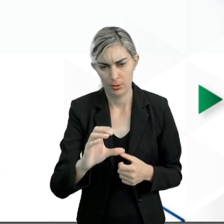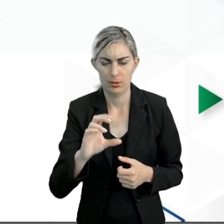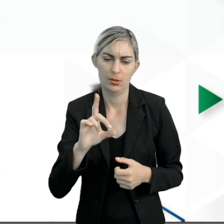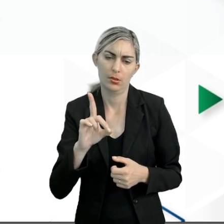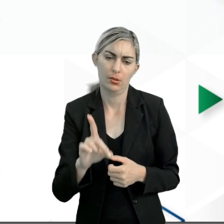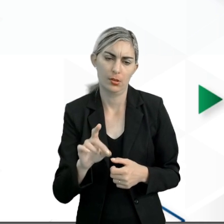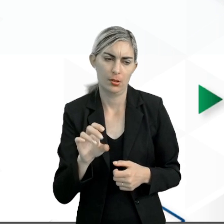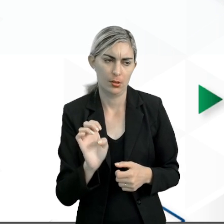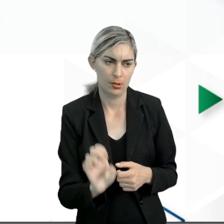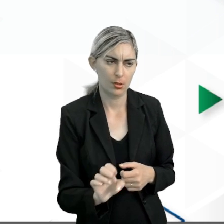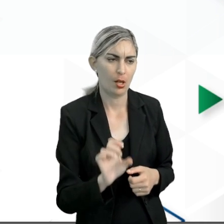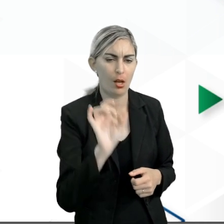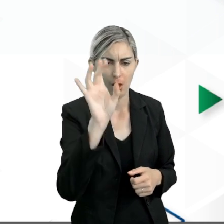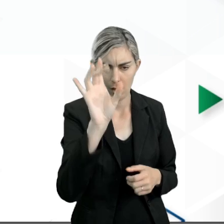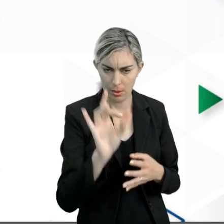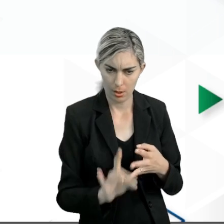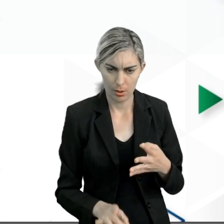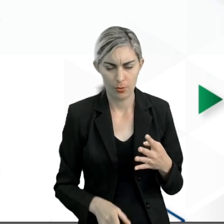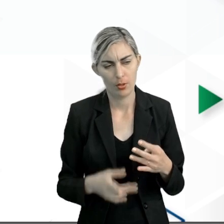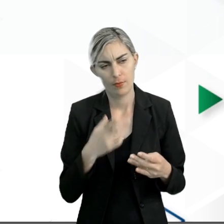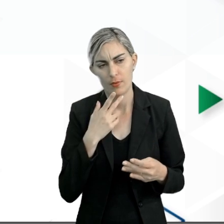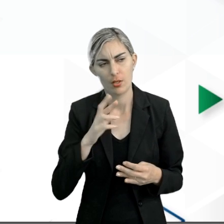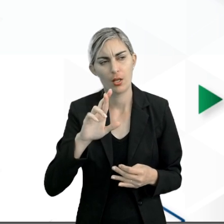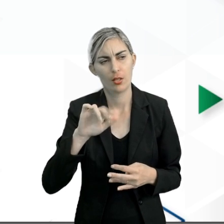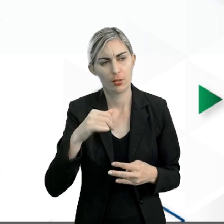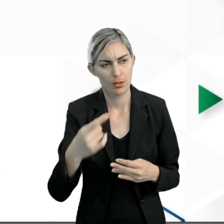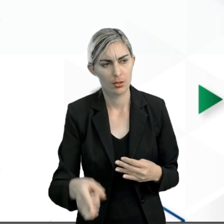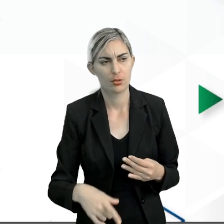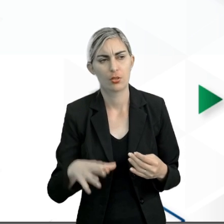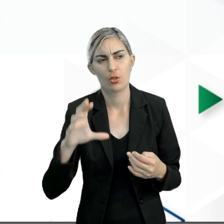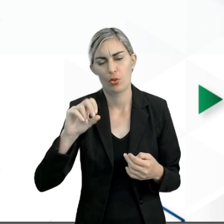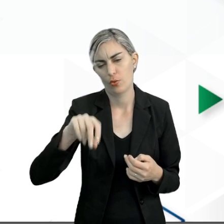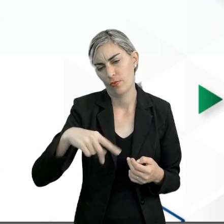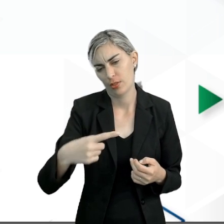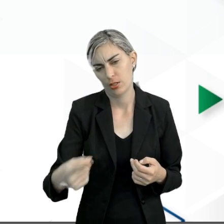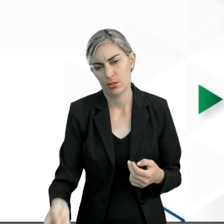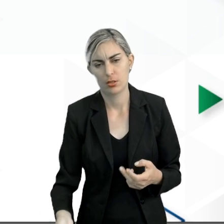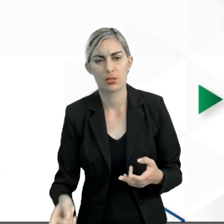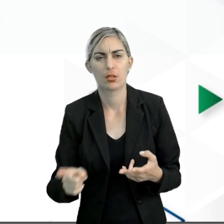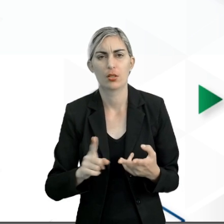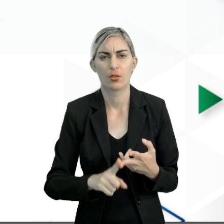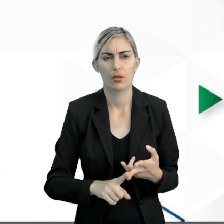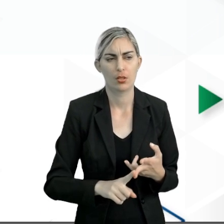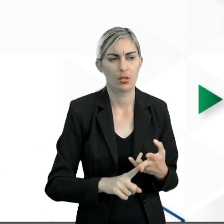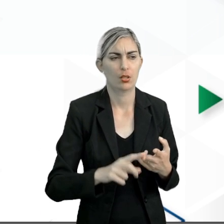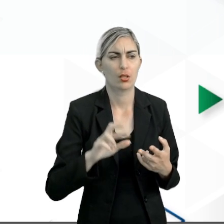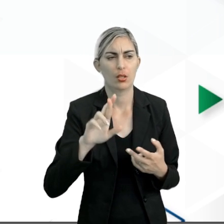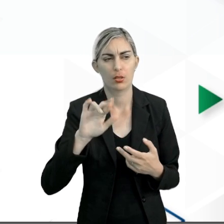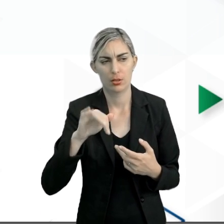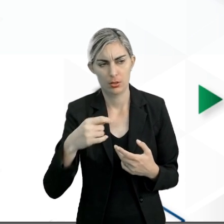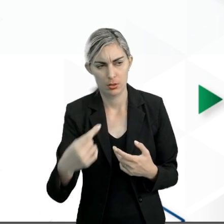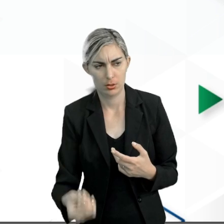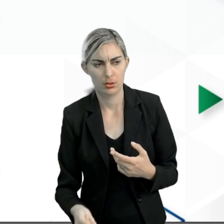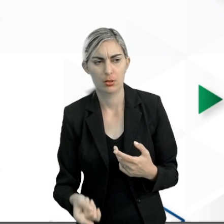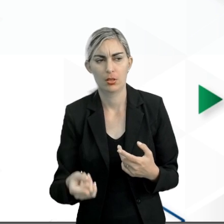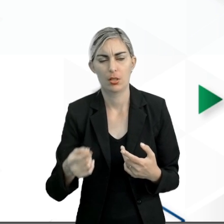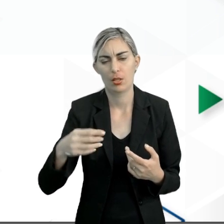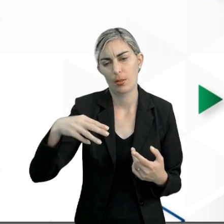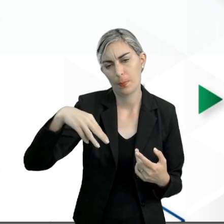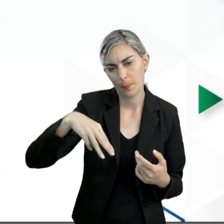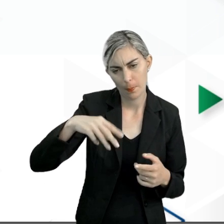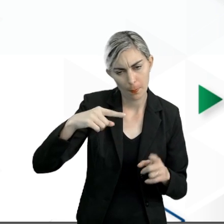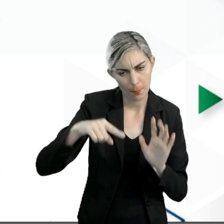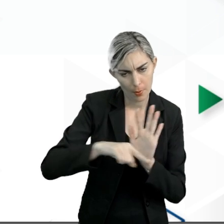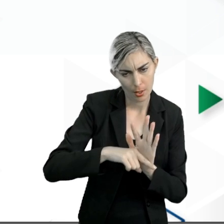letra e cada uma vem falando ó radiação convecção radiação avaliação menos